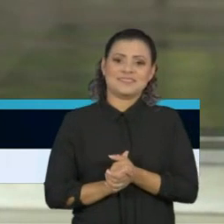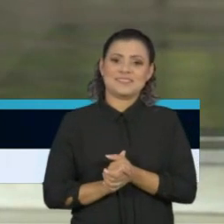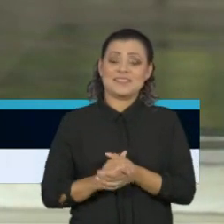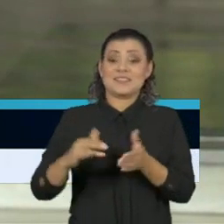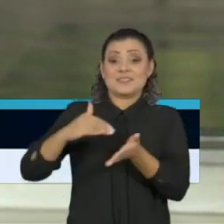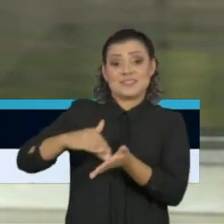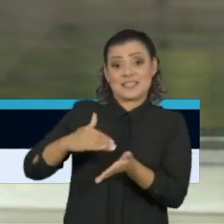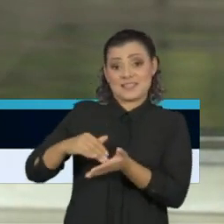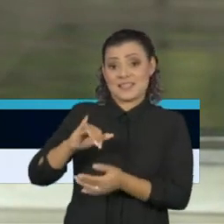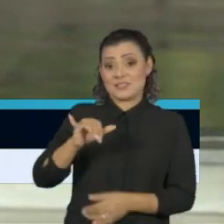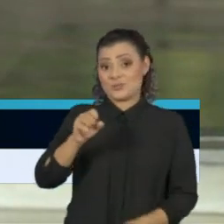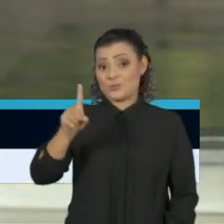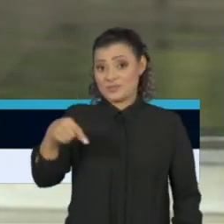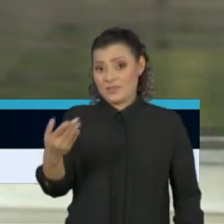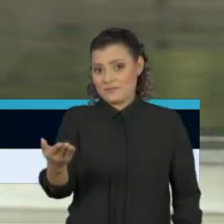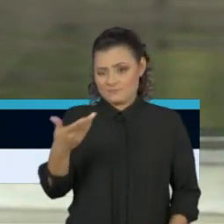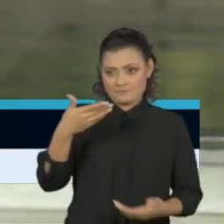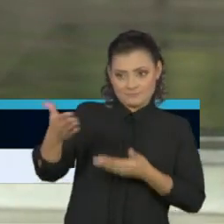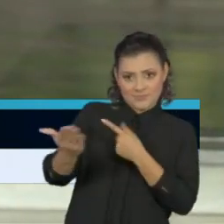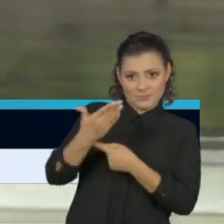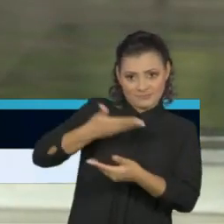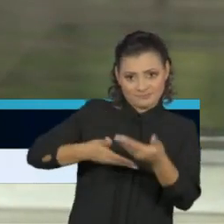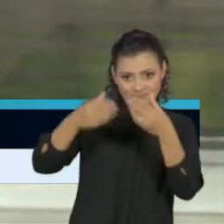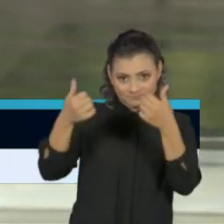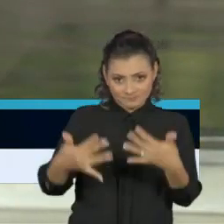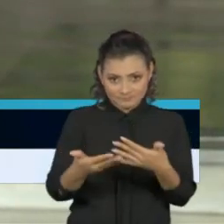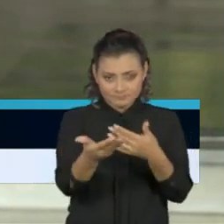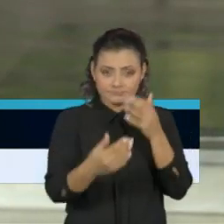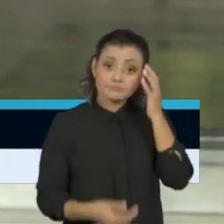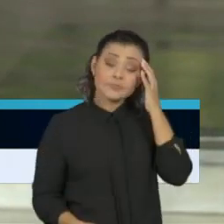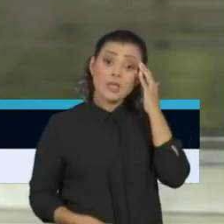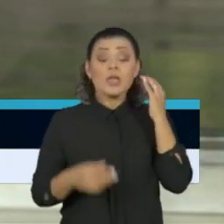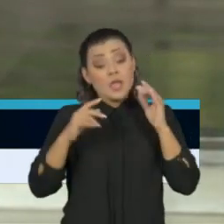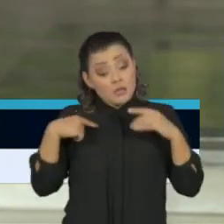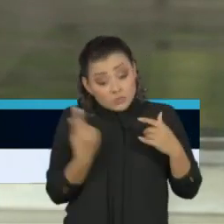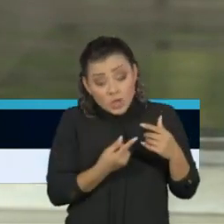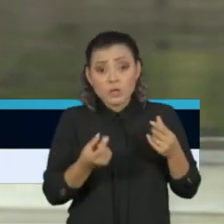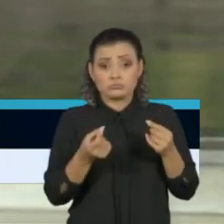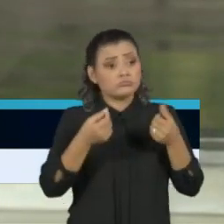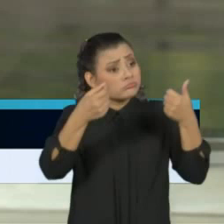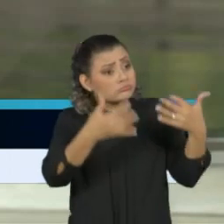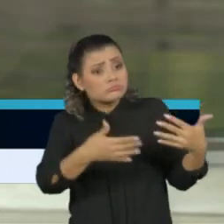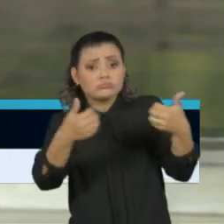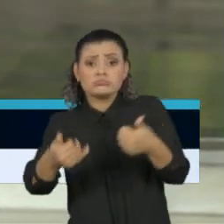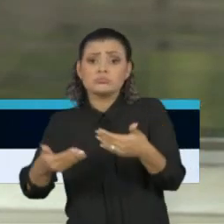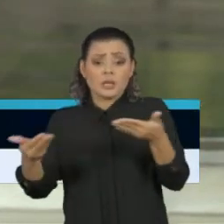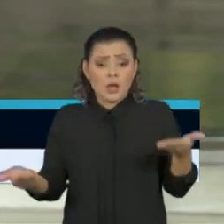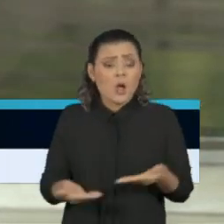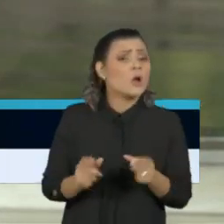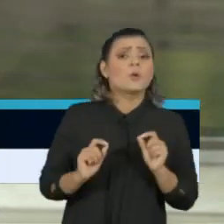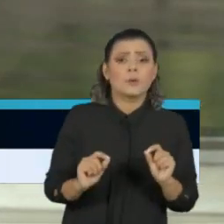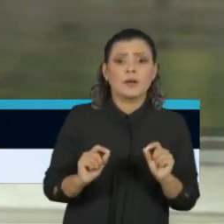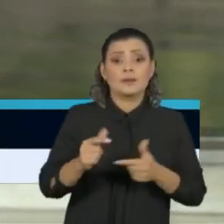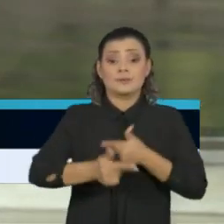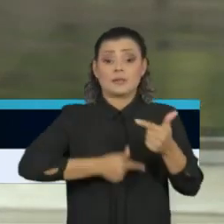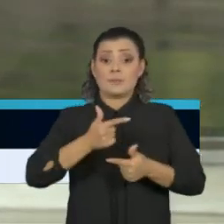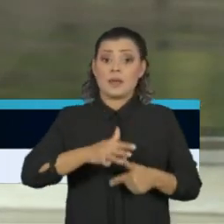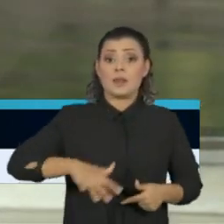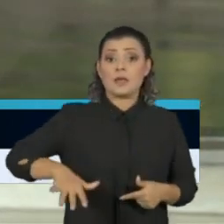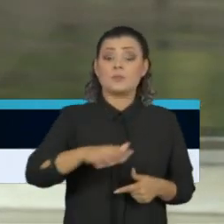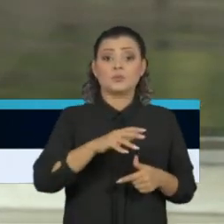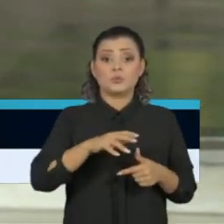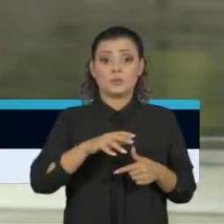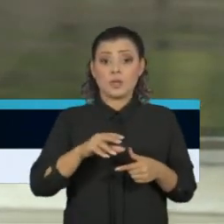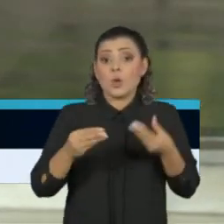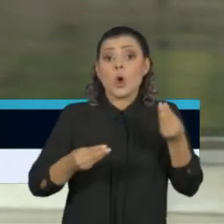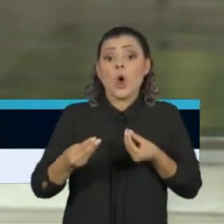secretário German. Nós não trabalhamos, não anunciamos cenários. Nós trabalhamos com cenários, mas não